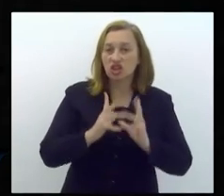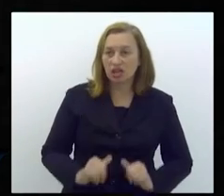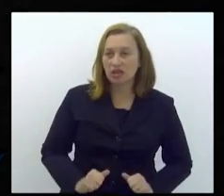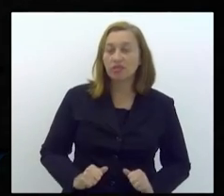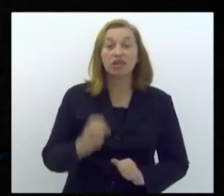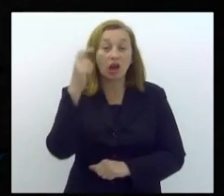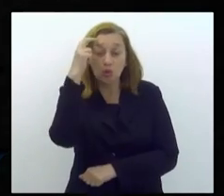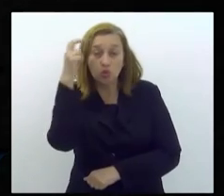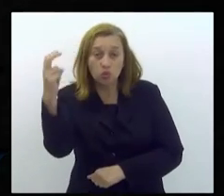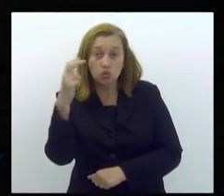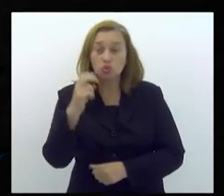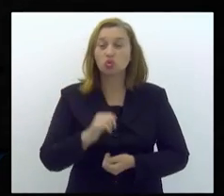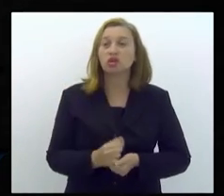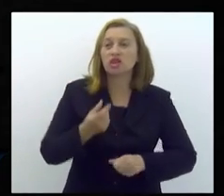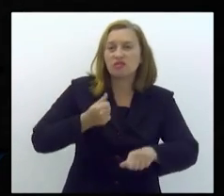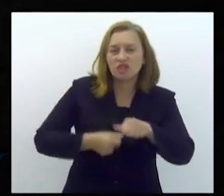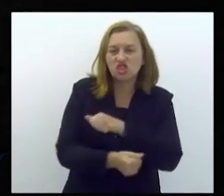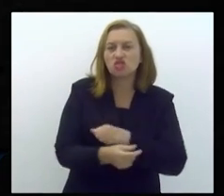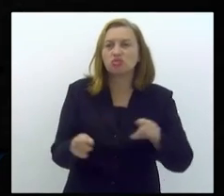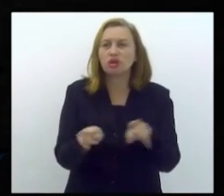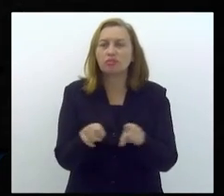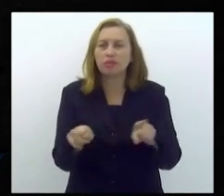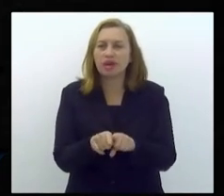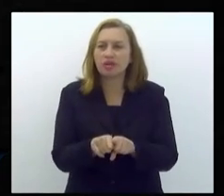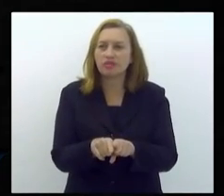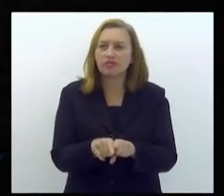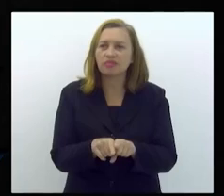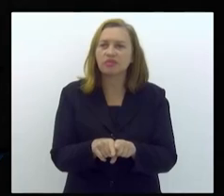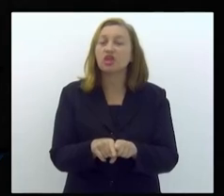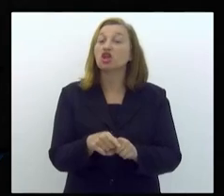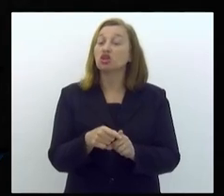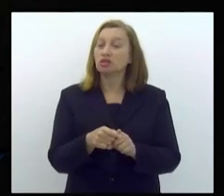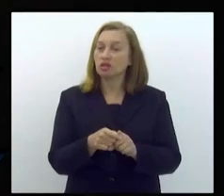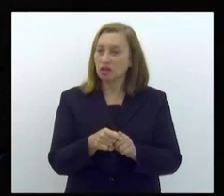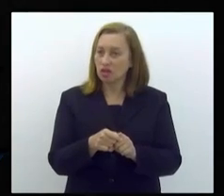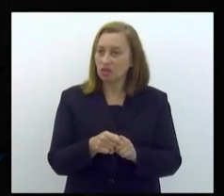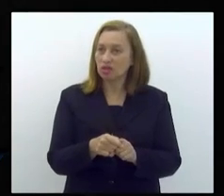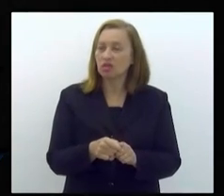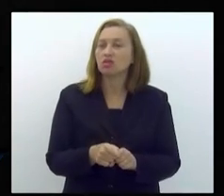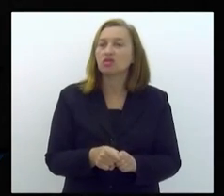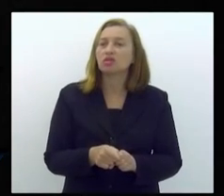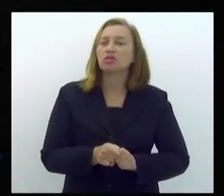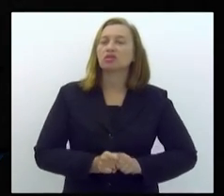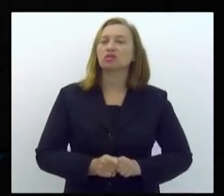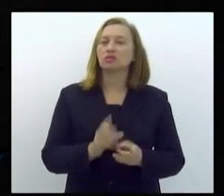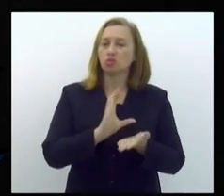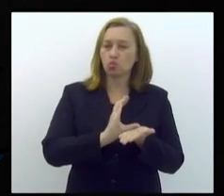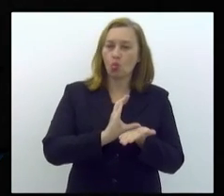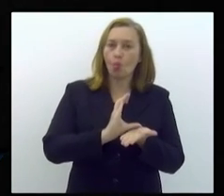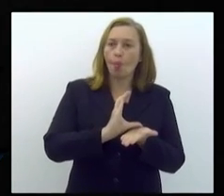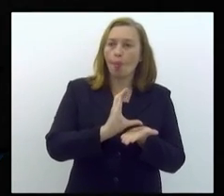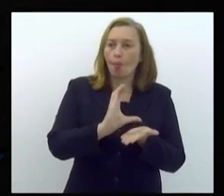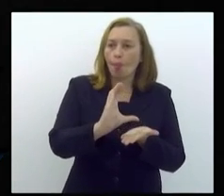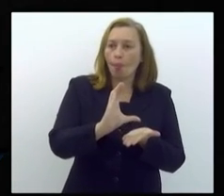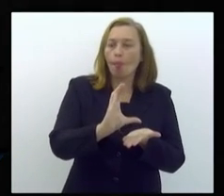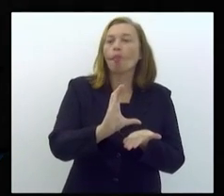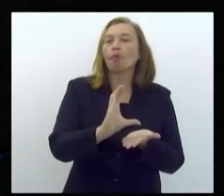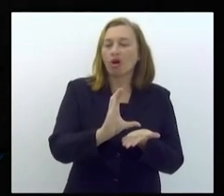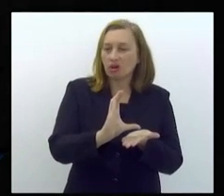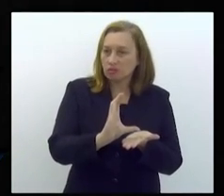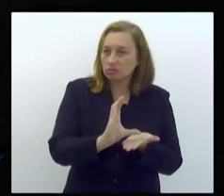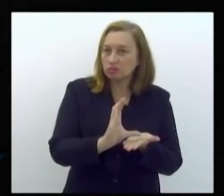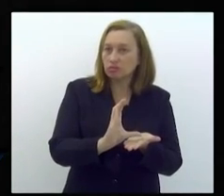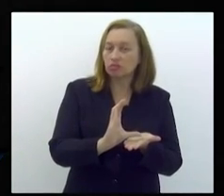cultura serão investidos também muito dinheiro a porte de recurso volumoso para a gente dar